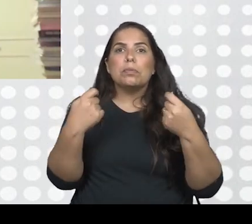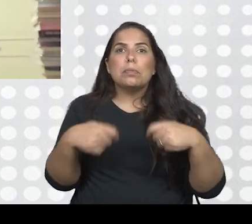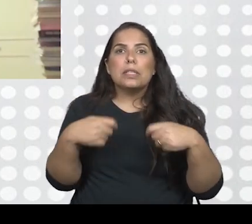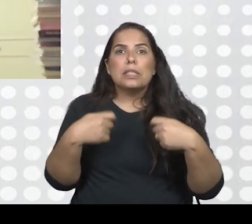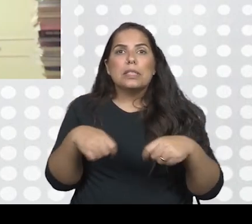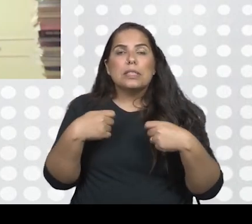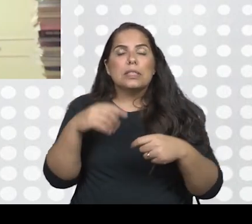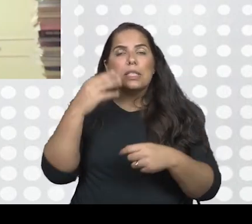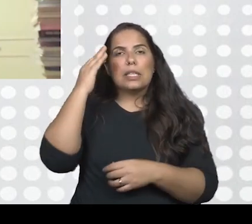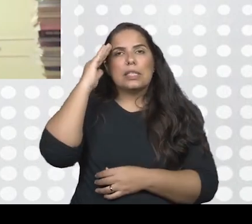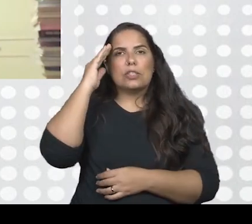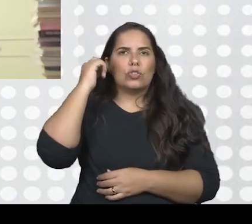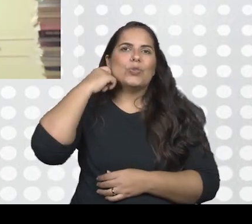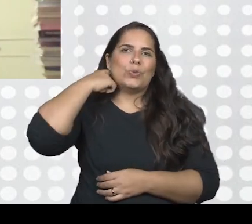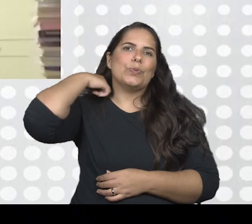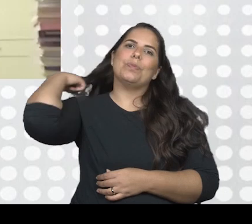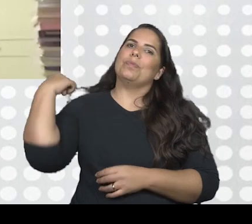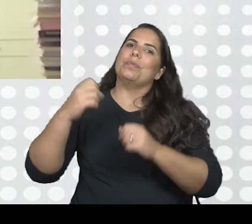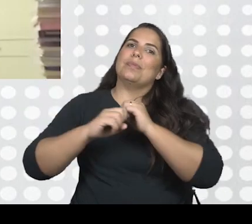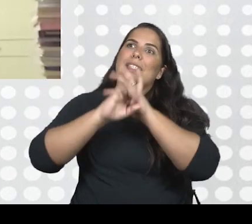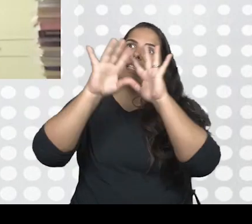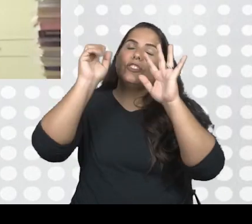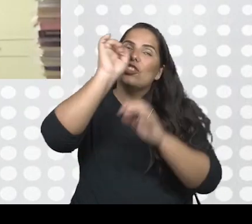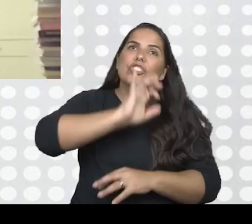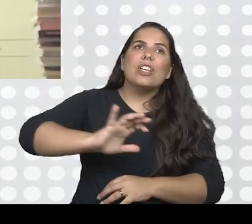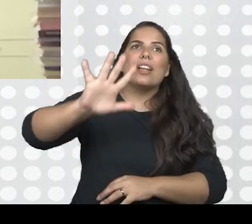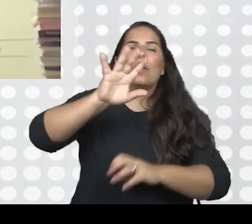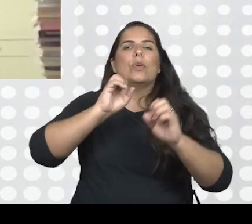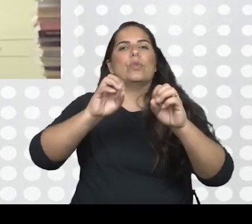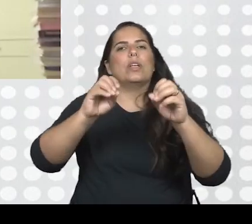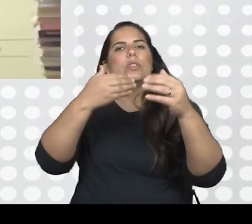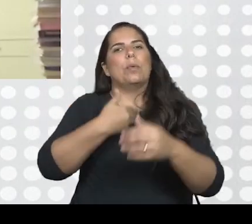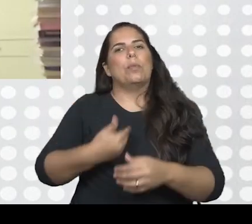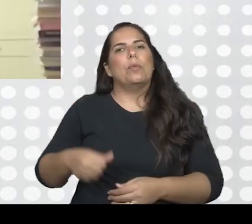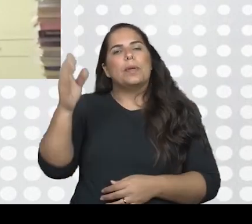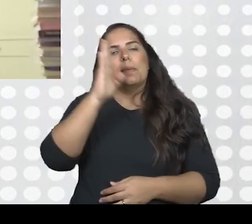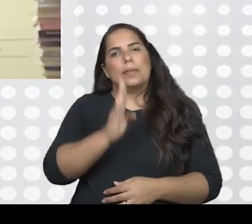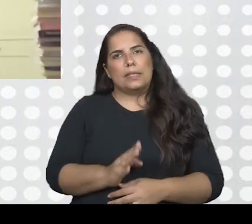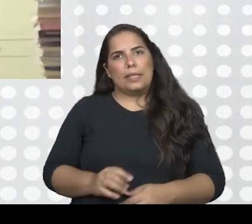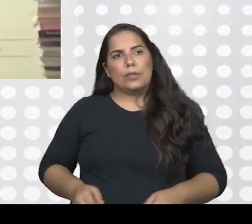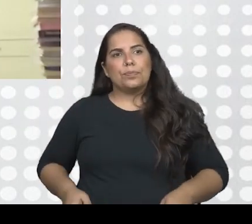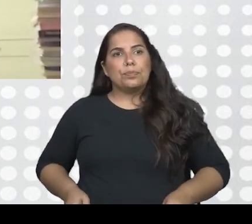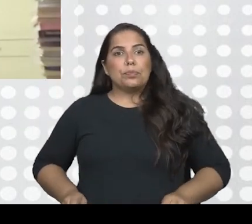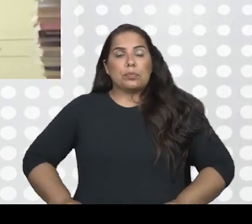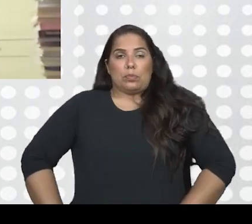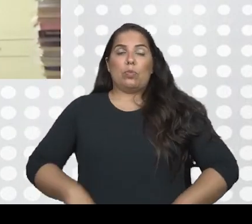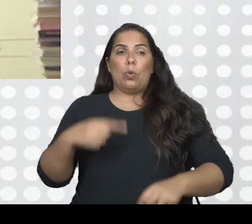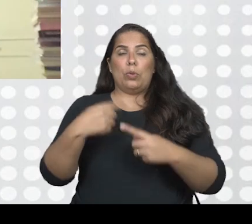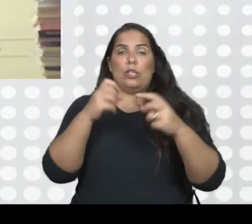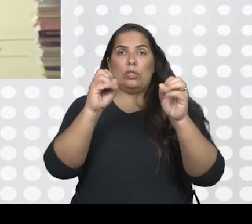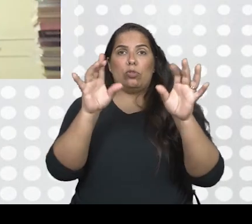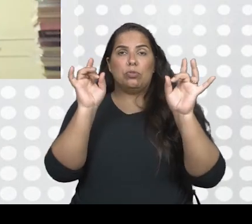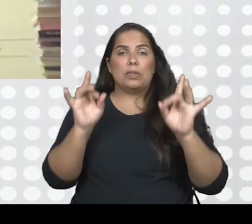ser compreendidos à luz dos problemas gerais da educação pública brasileira. Porque a educação